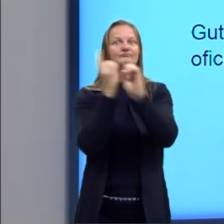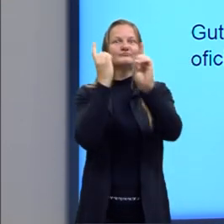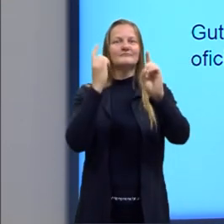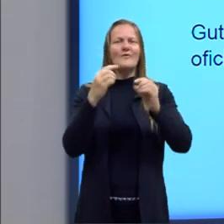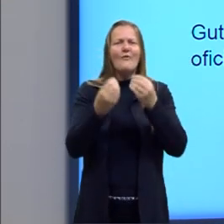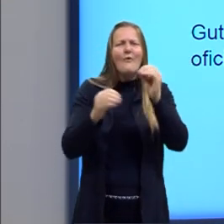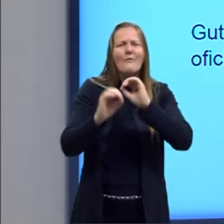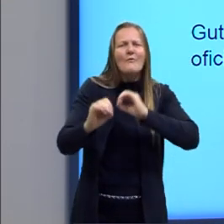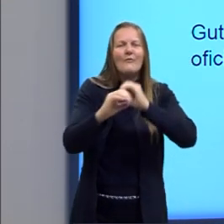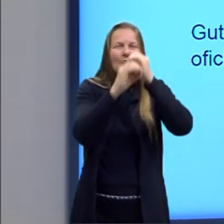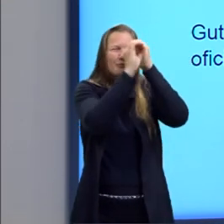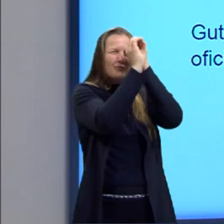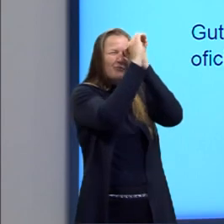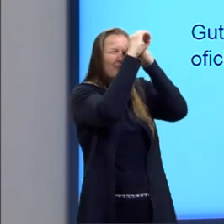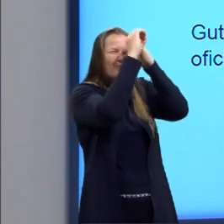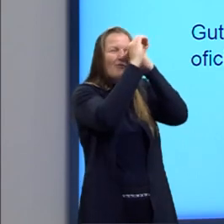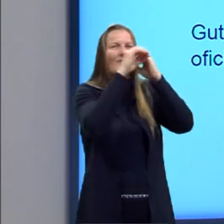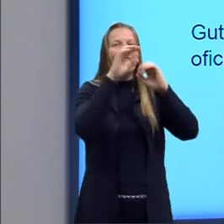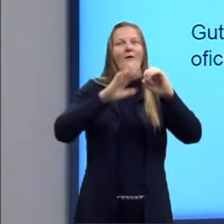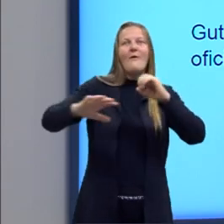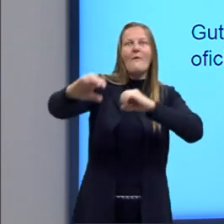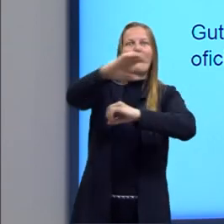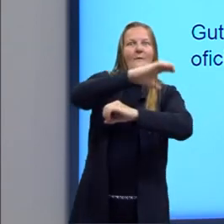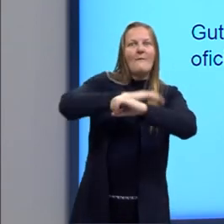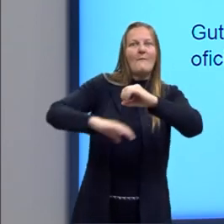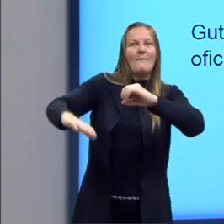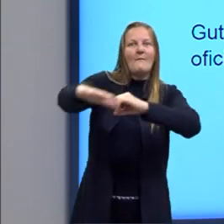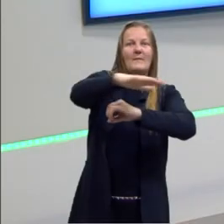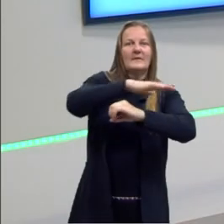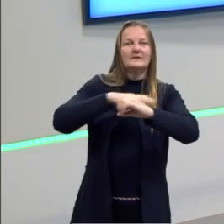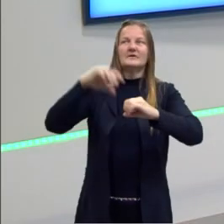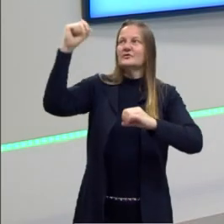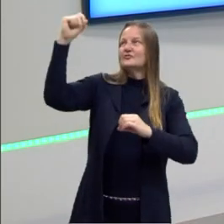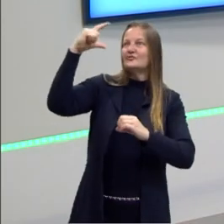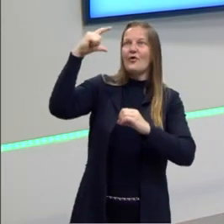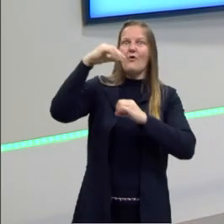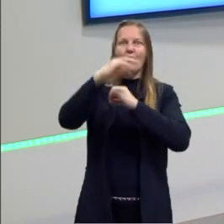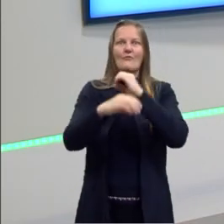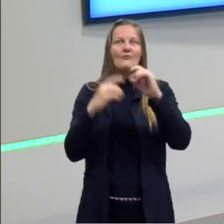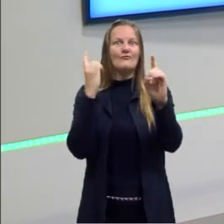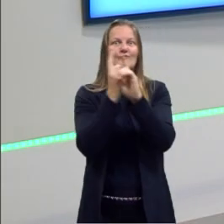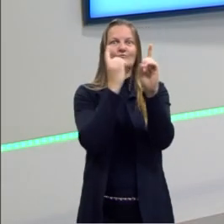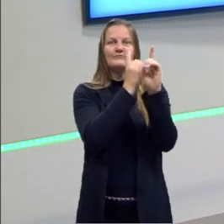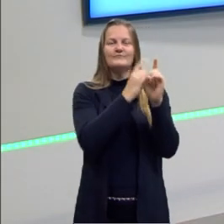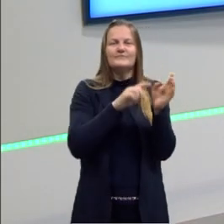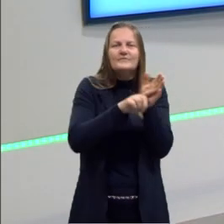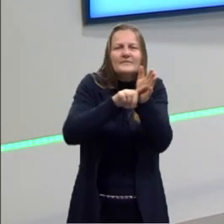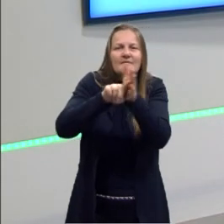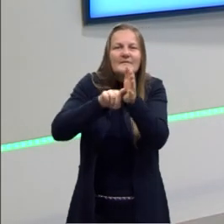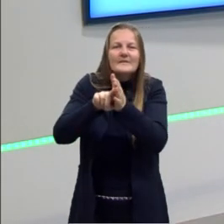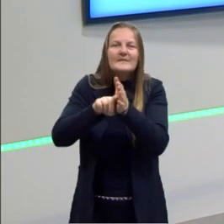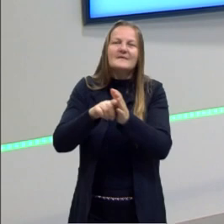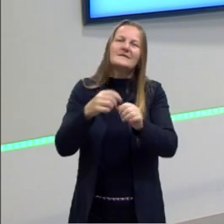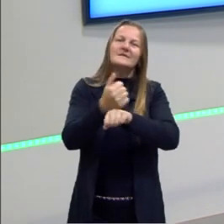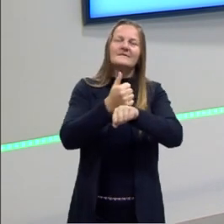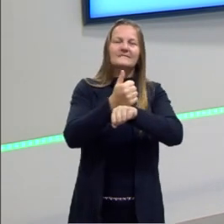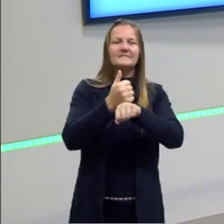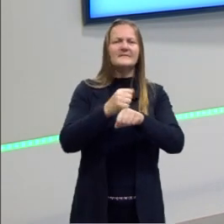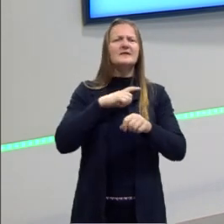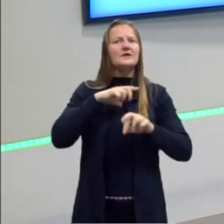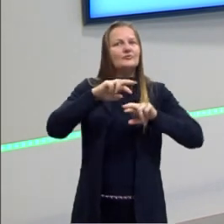composição dos planetas da Terra do Sol então nós temos durante essa fase da história